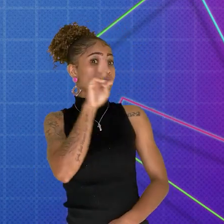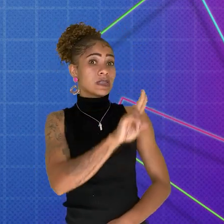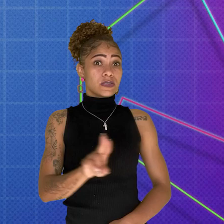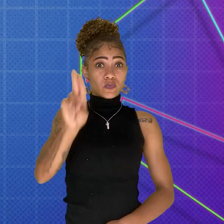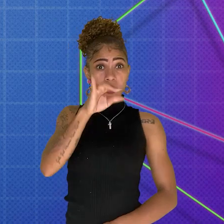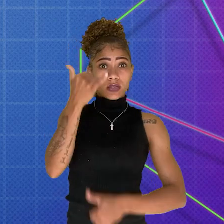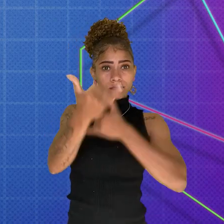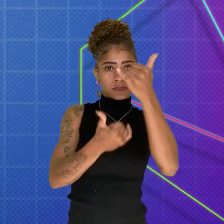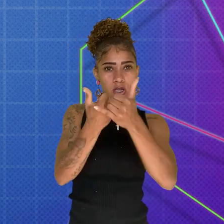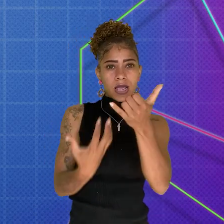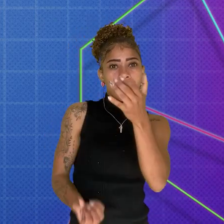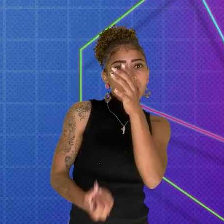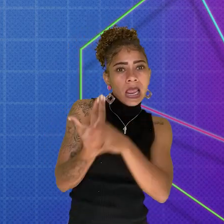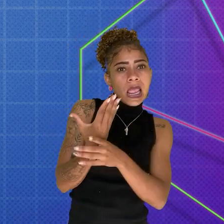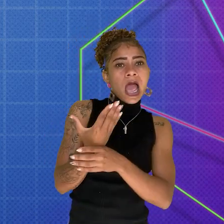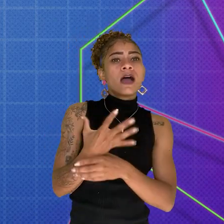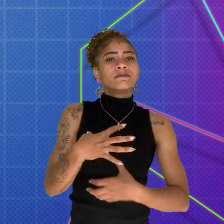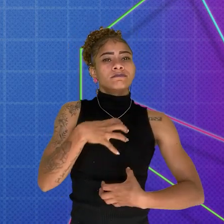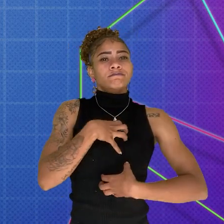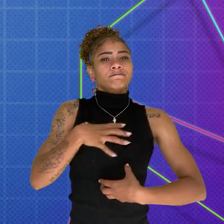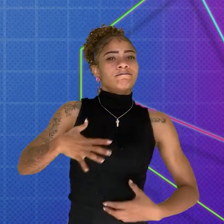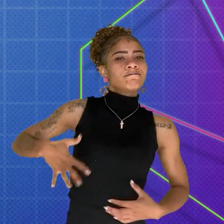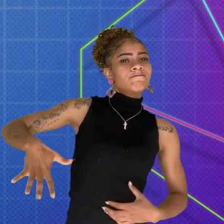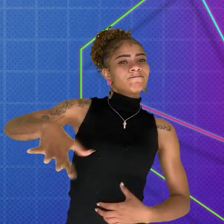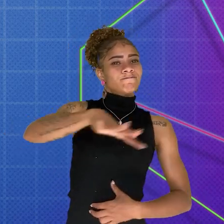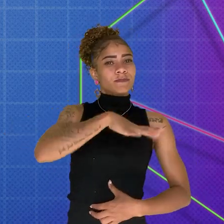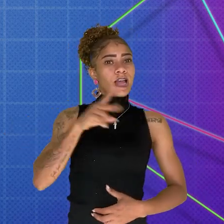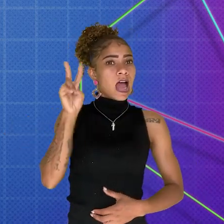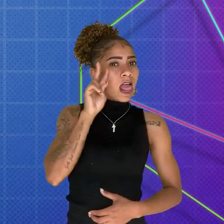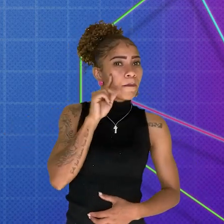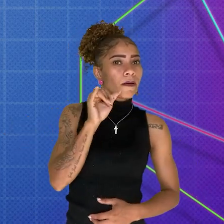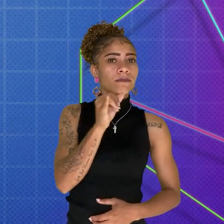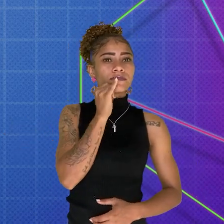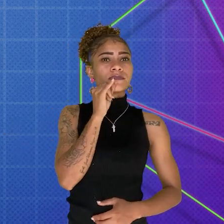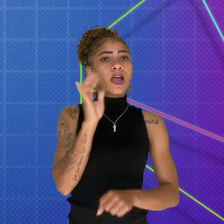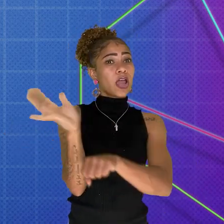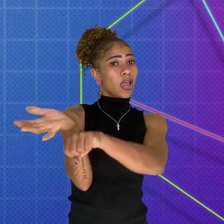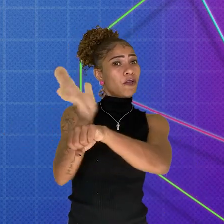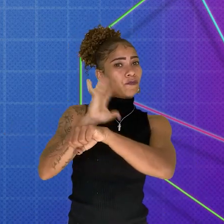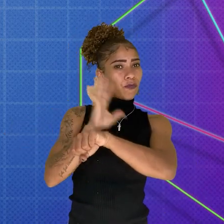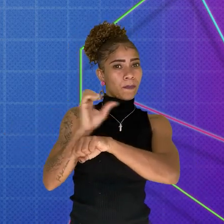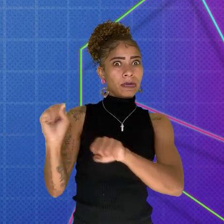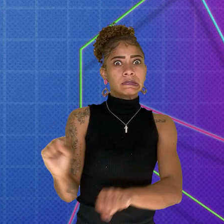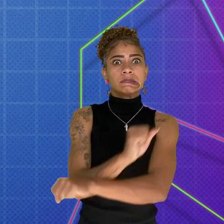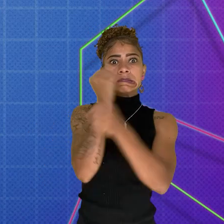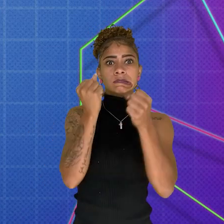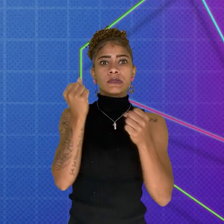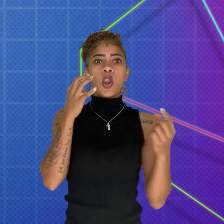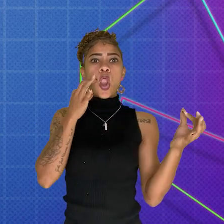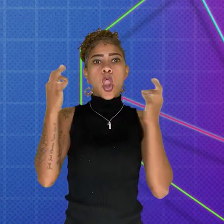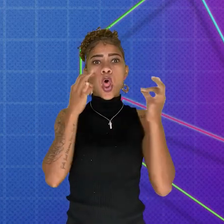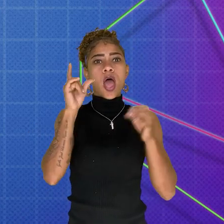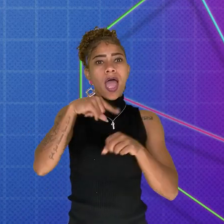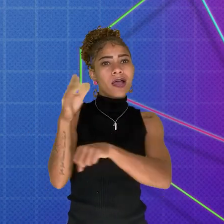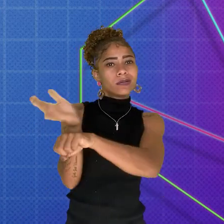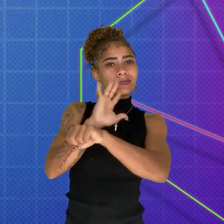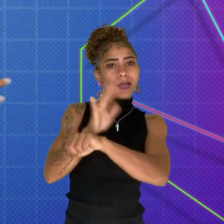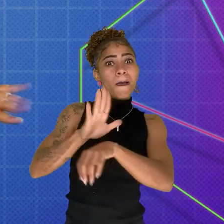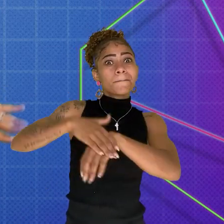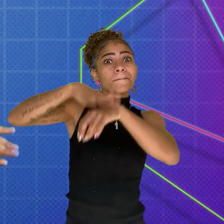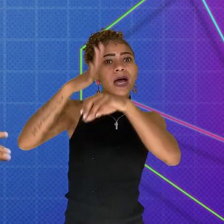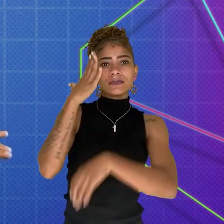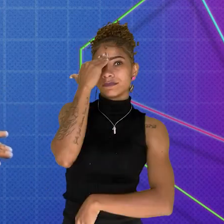podem ser usadas para estabelecer o clima em jogos. Eu não sei se vocês lembram da franquia de filmes Missão Impossível, uma das séries de filmes de